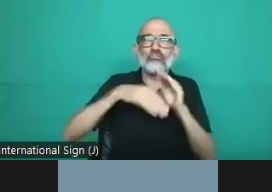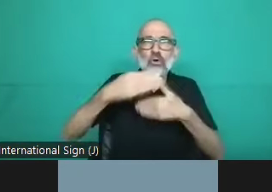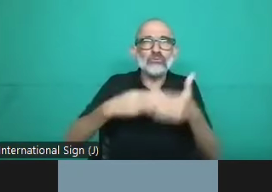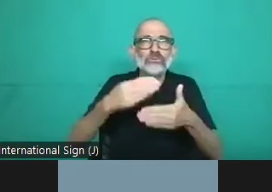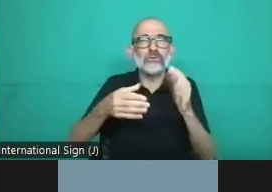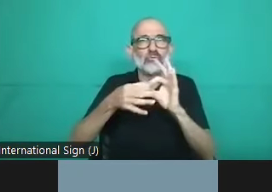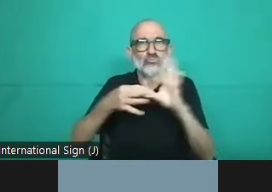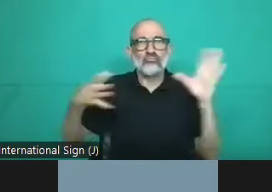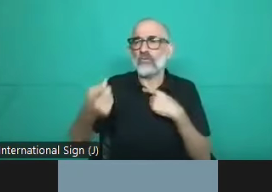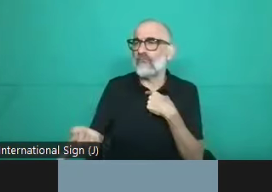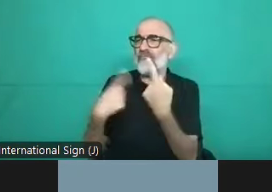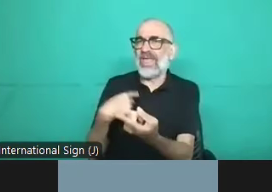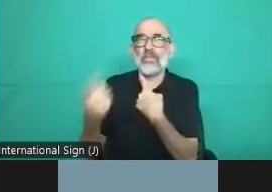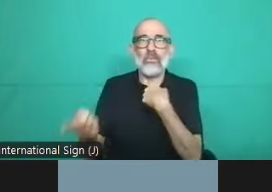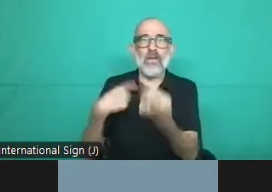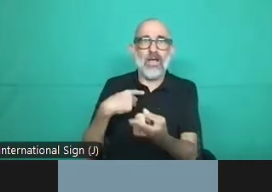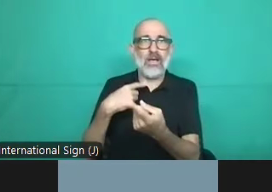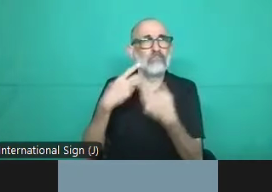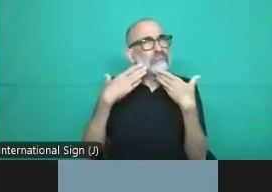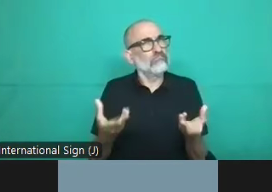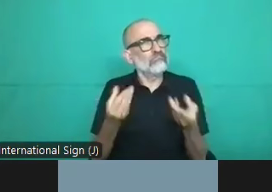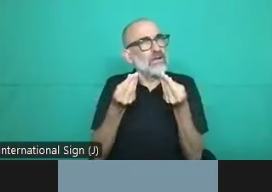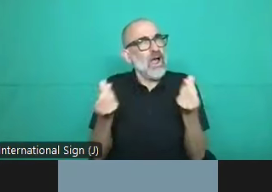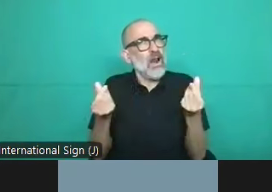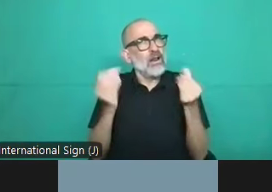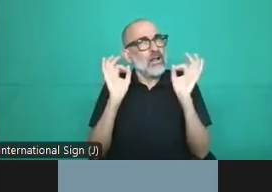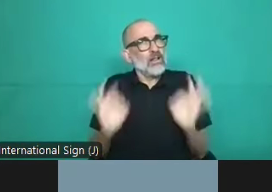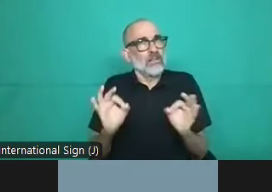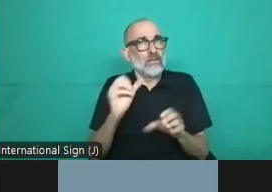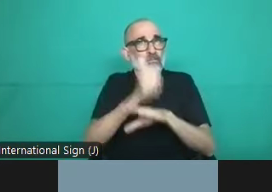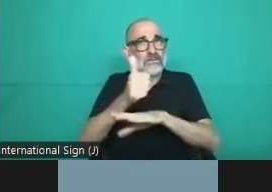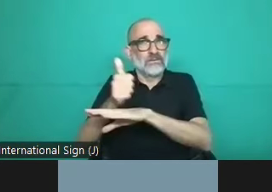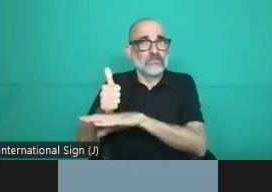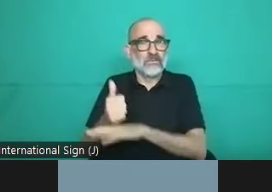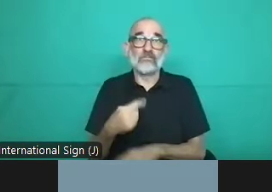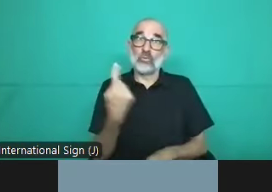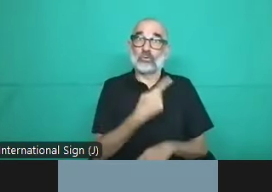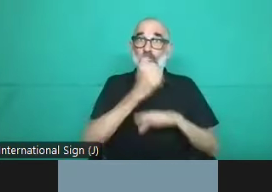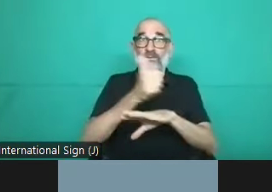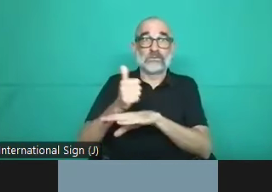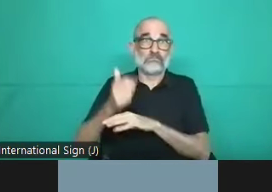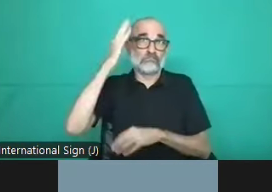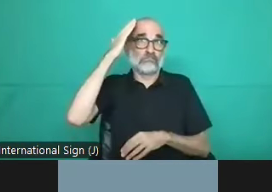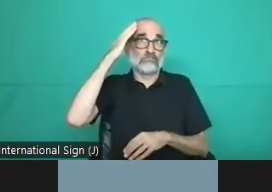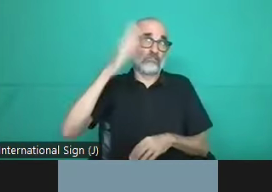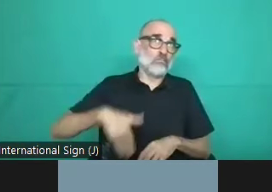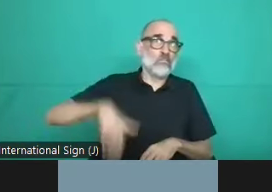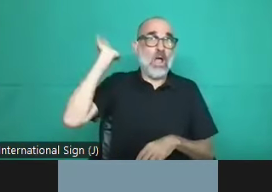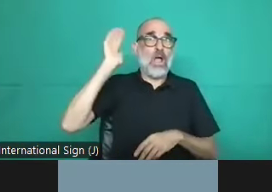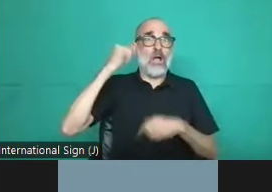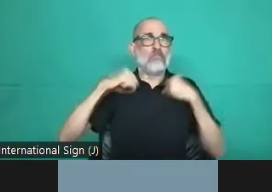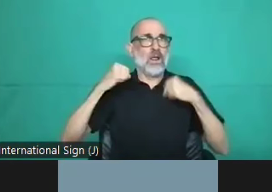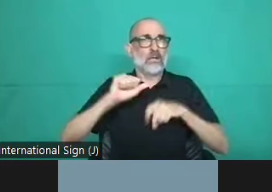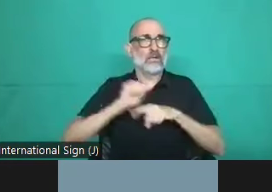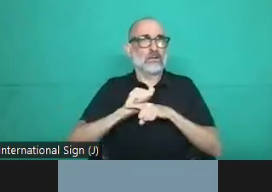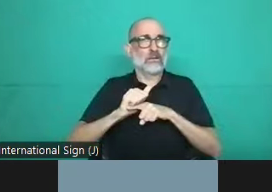eles precisam dessa evolução de boa qualidade para ter mais conhecimento das habilidades.